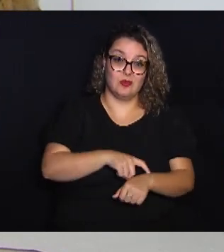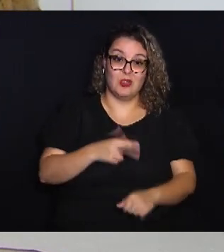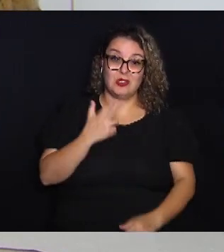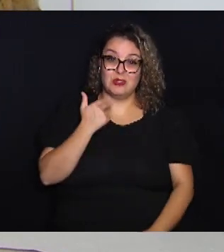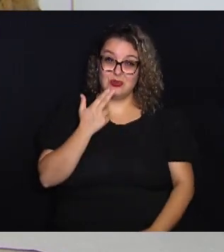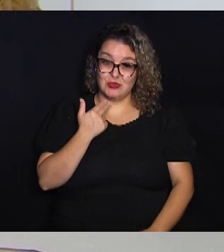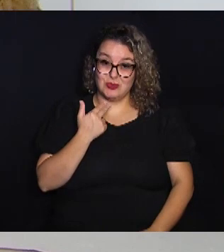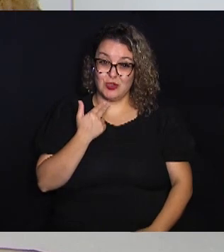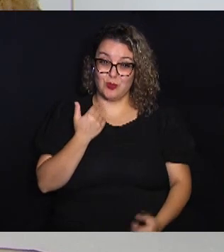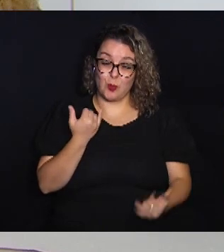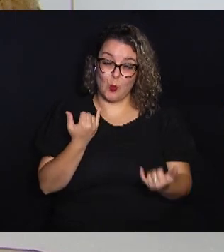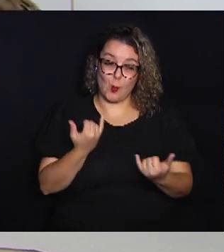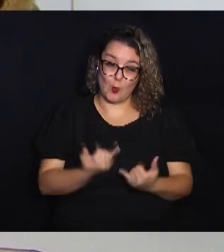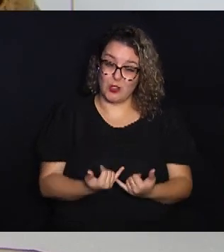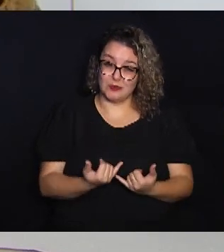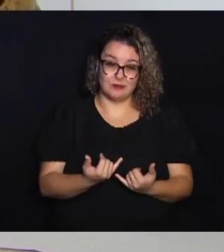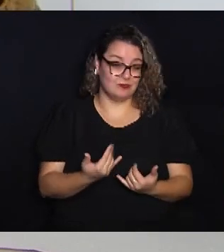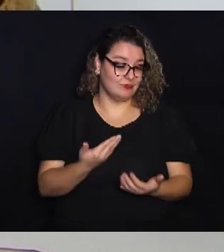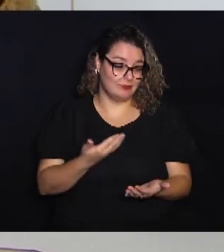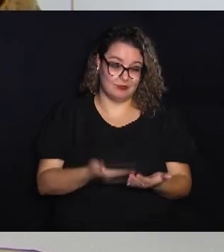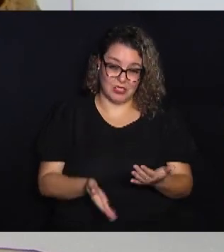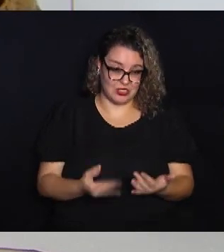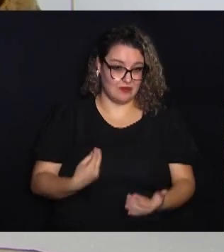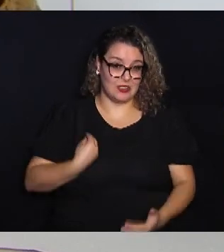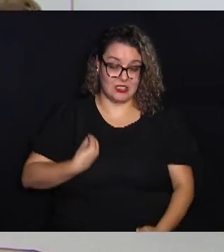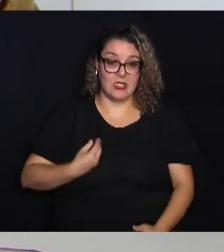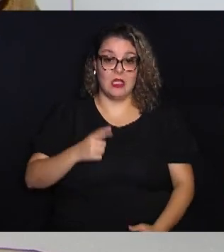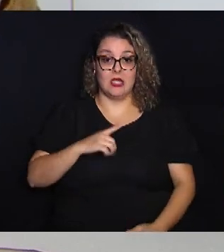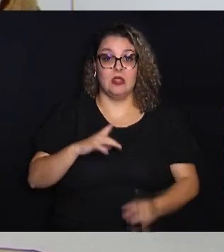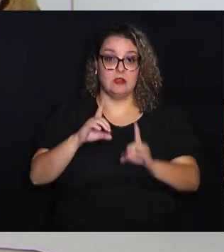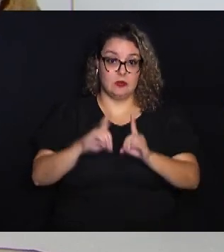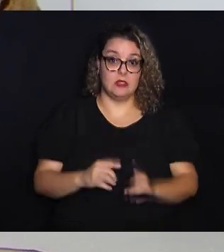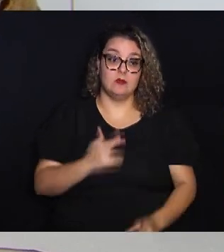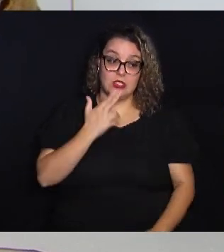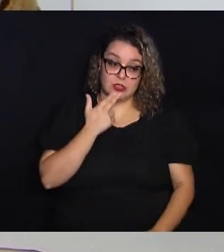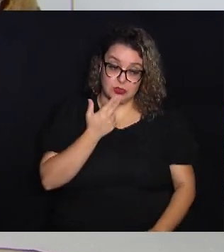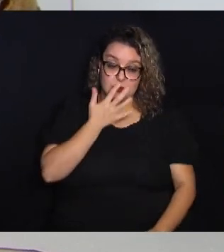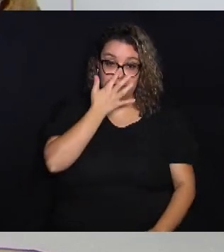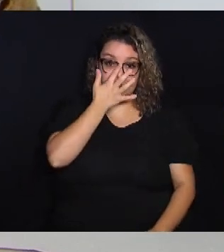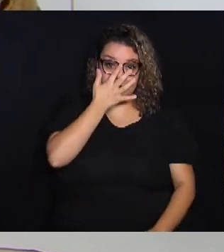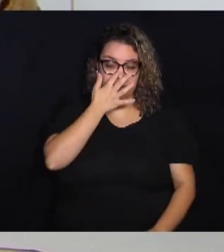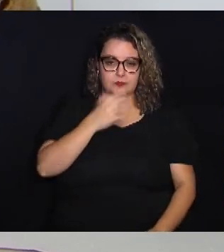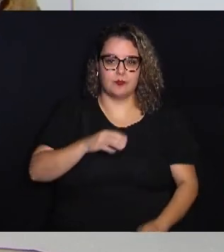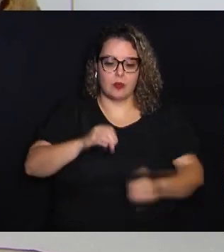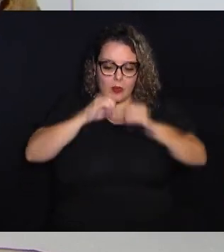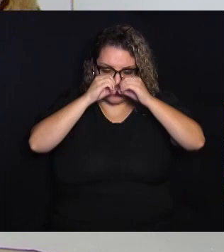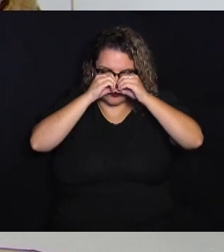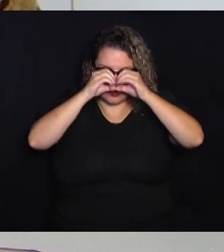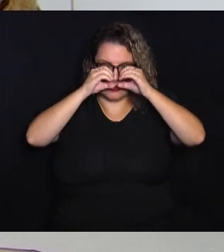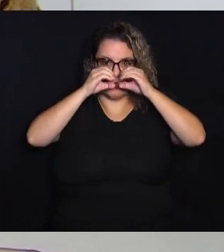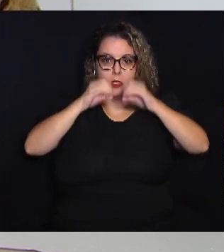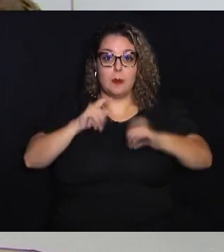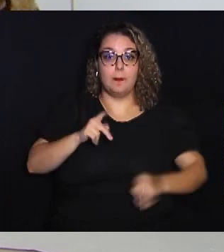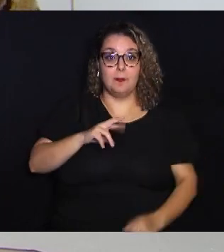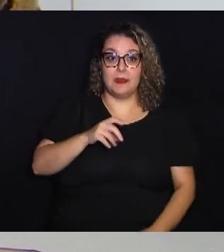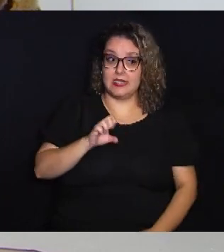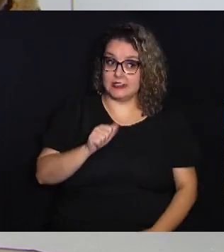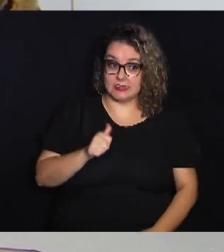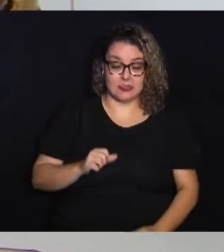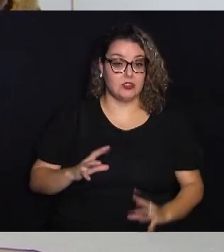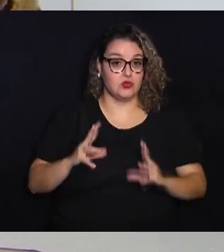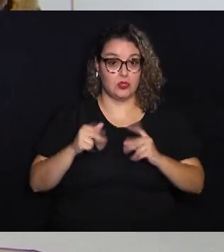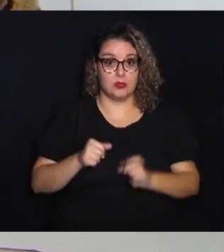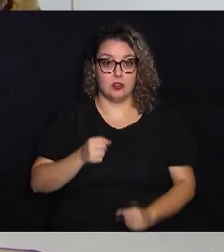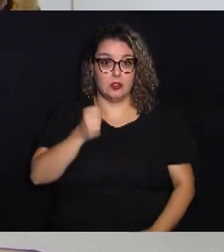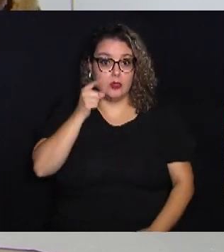situação nutricional a desejar. Então o animal tem uma deficiência nutricional. As corujas, ela comem presas inteiras.